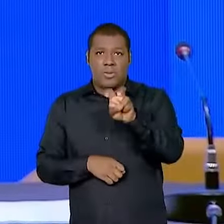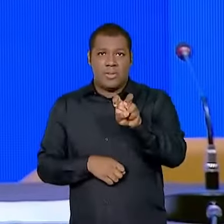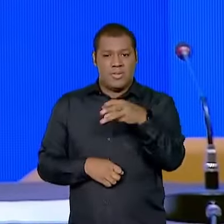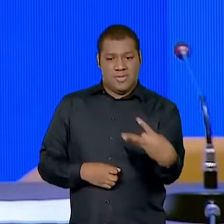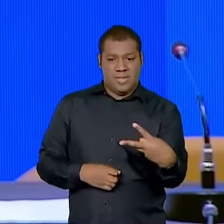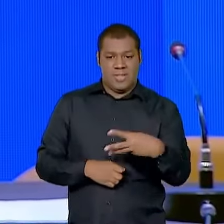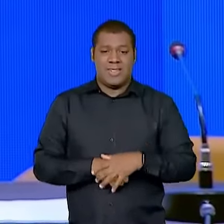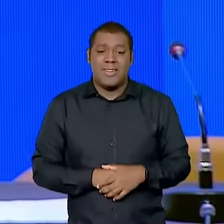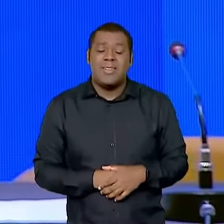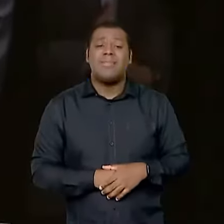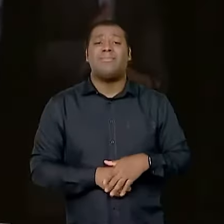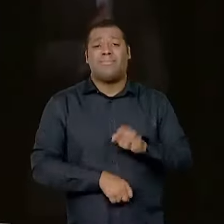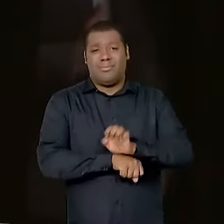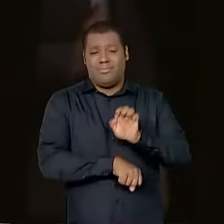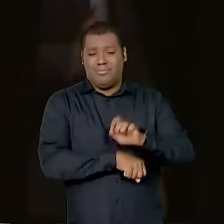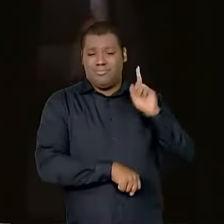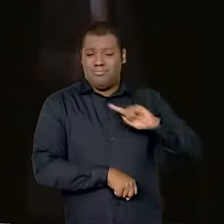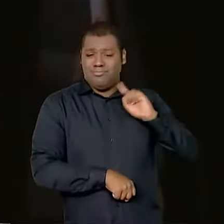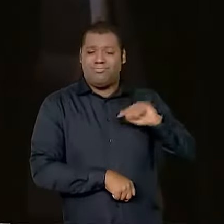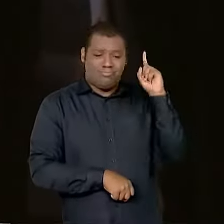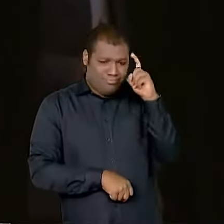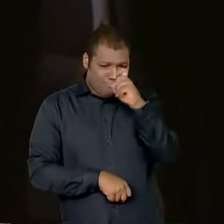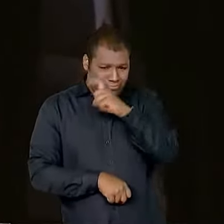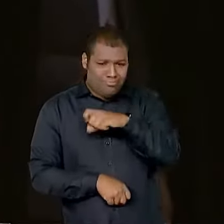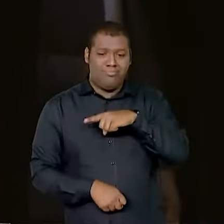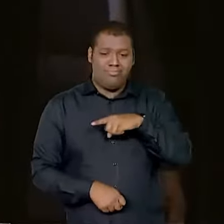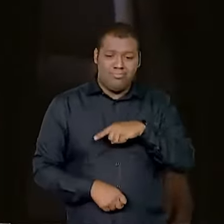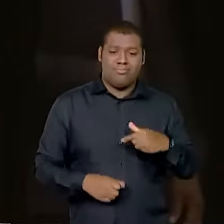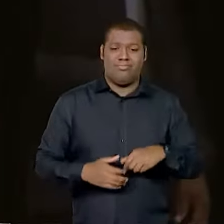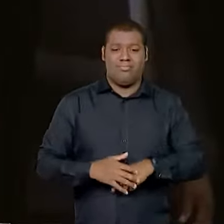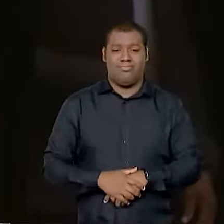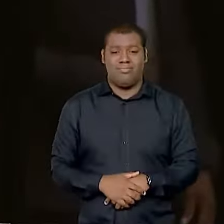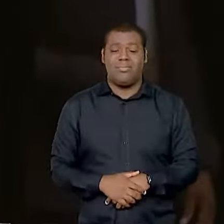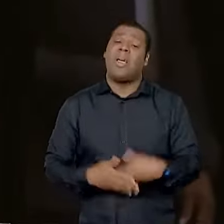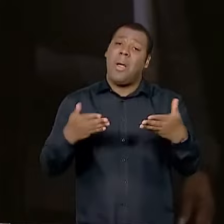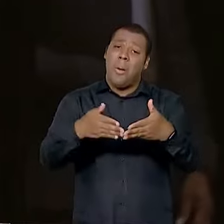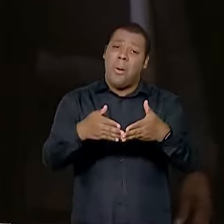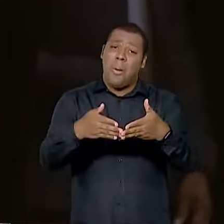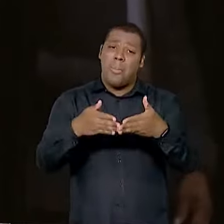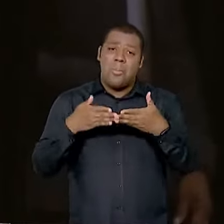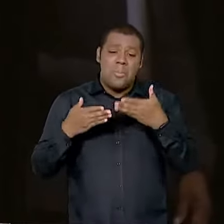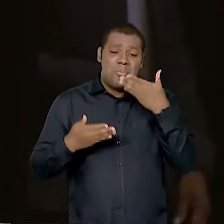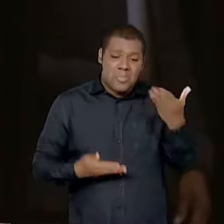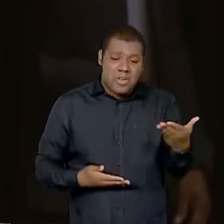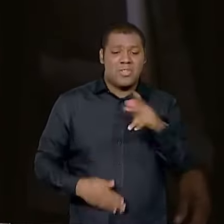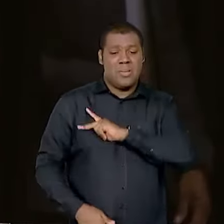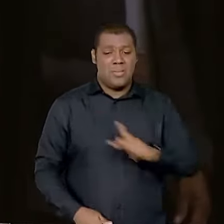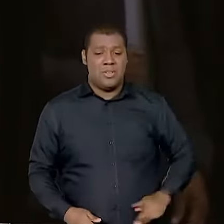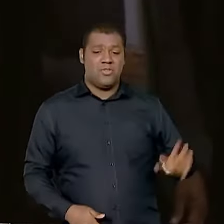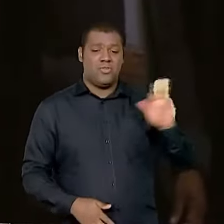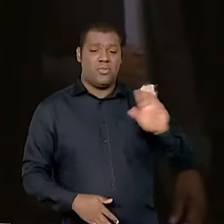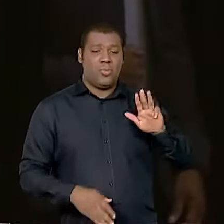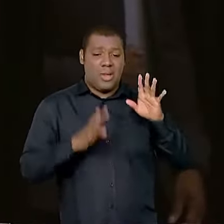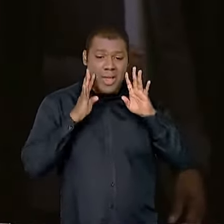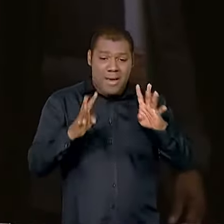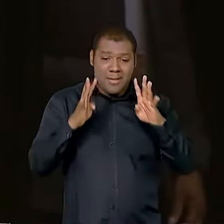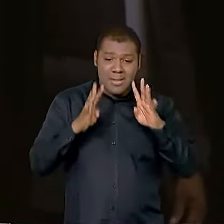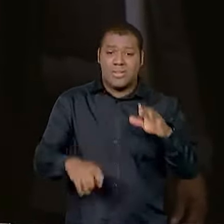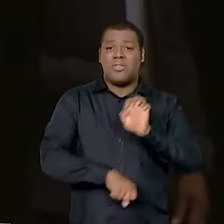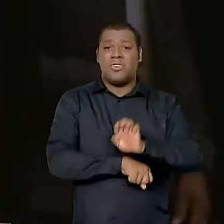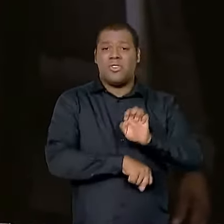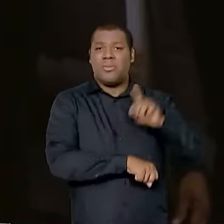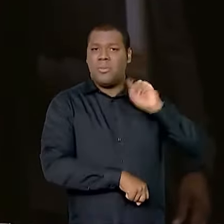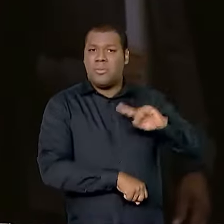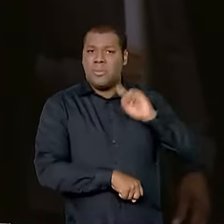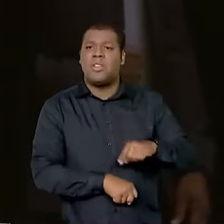muitas dificuldades hoje, e nós precisamos, presidente Lula, desse olhar do senhor para o nosso Estado, tendo o senhor vencido